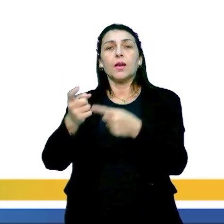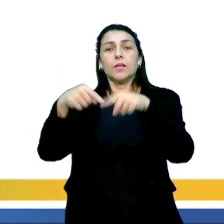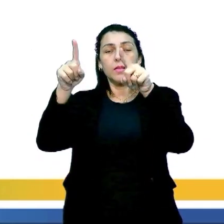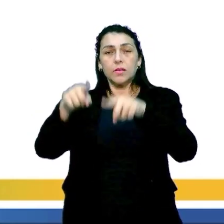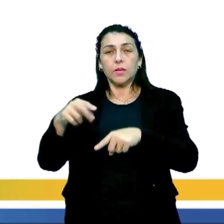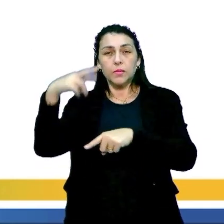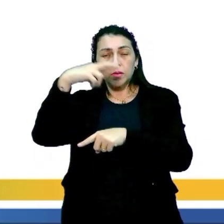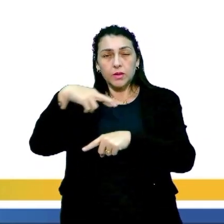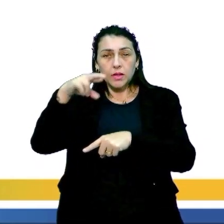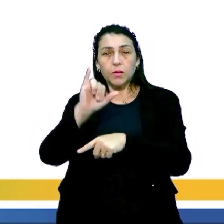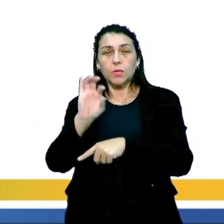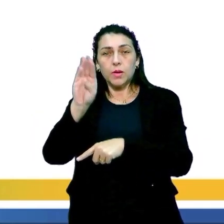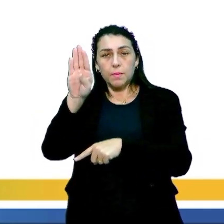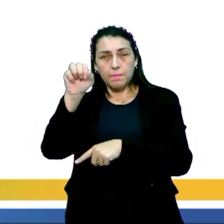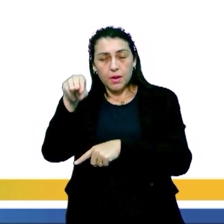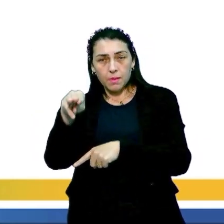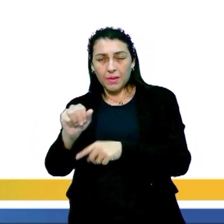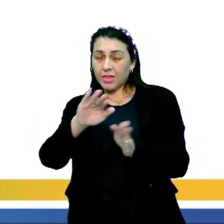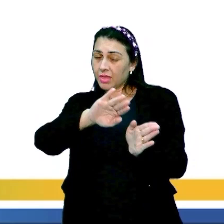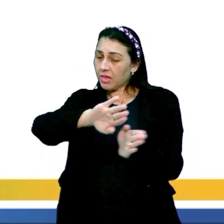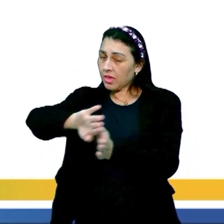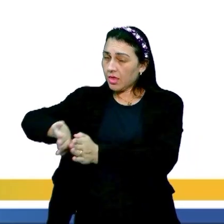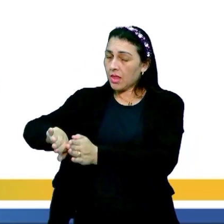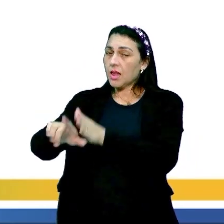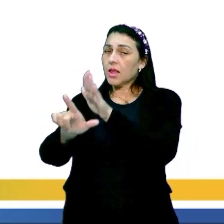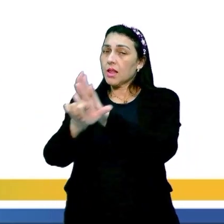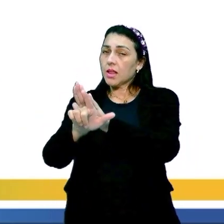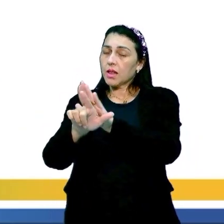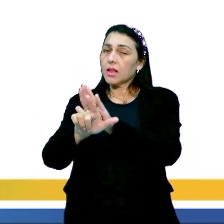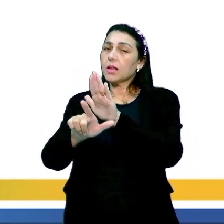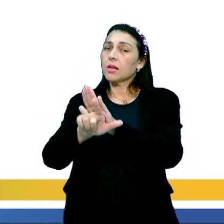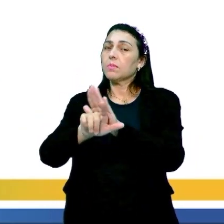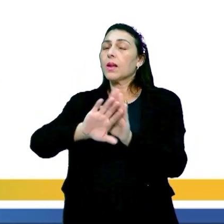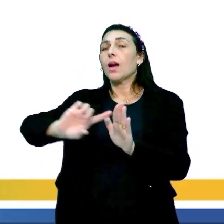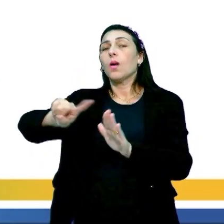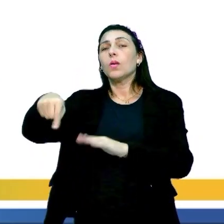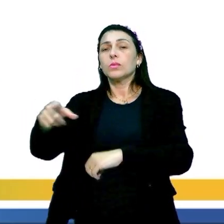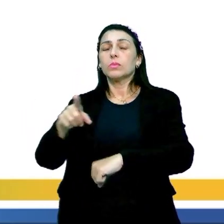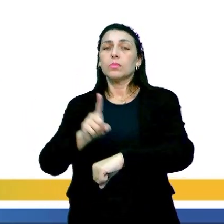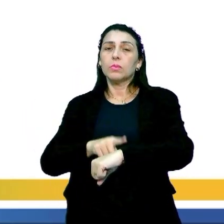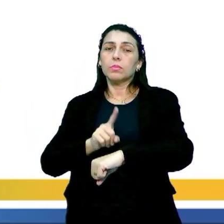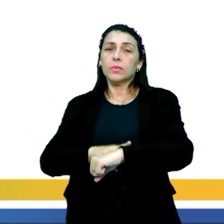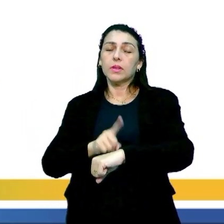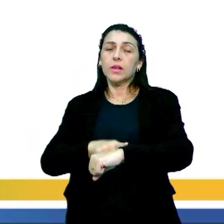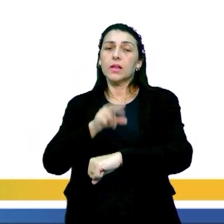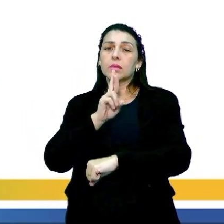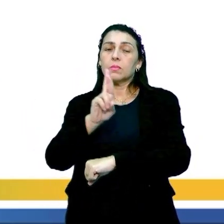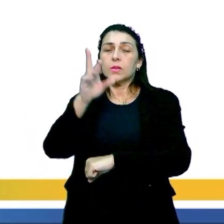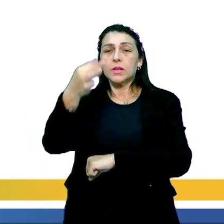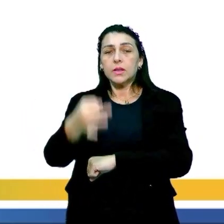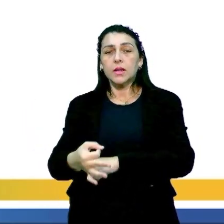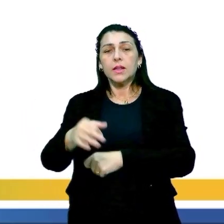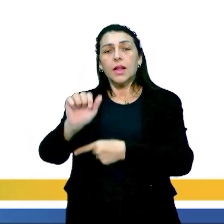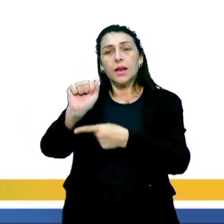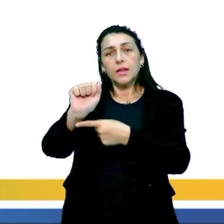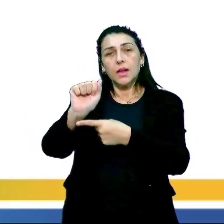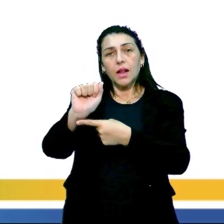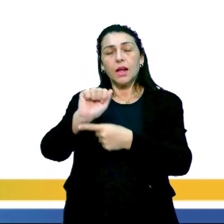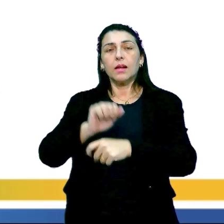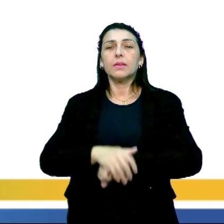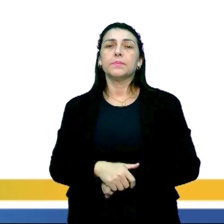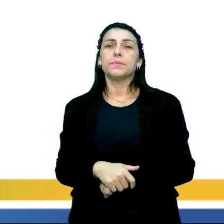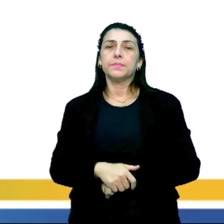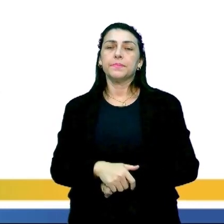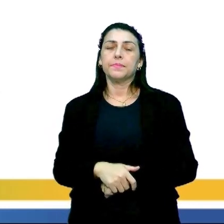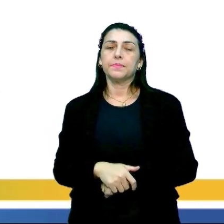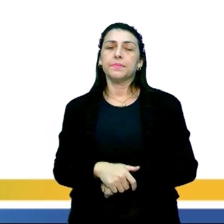IBAMA. Já falei para vocês. Deixa essa parte da legislação para outro momento. Resposta correta, então, aí, é a